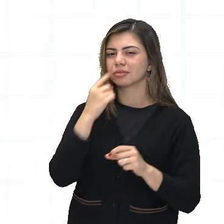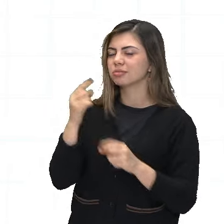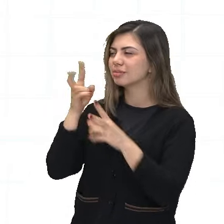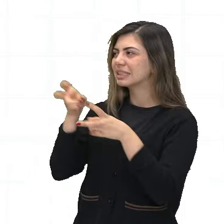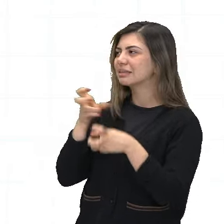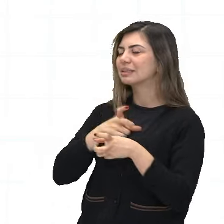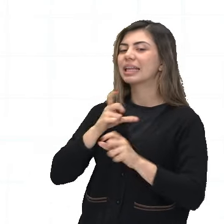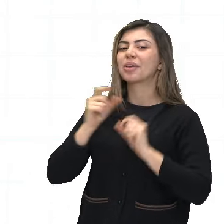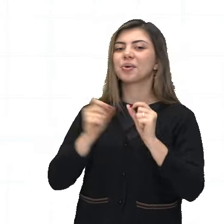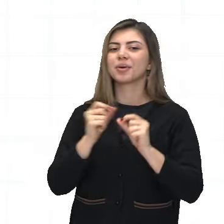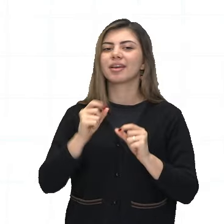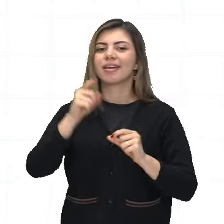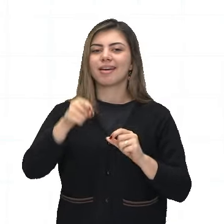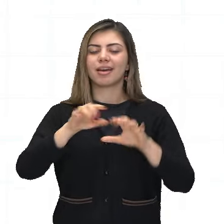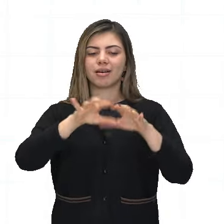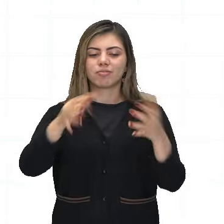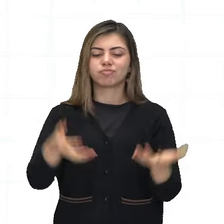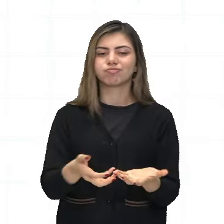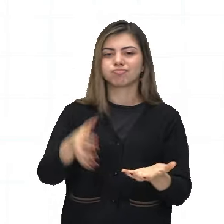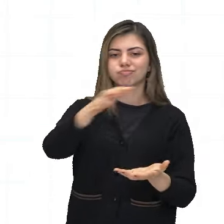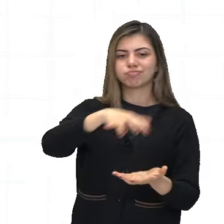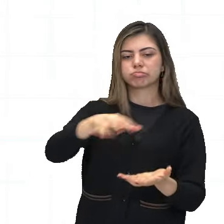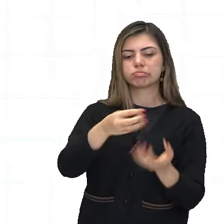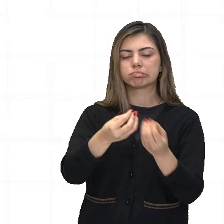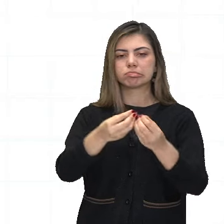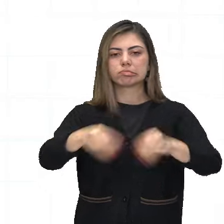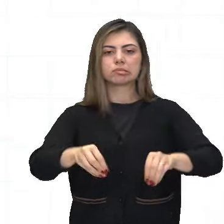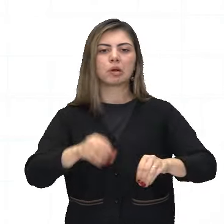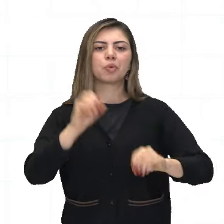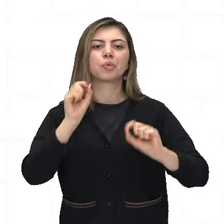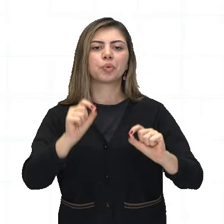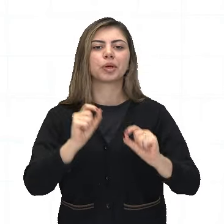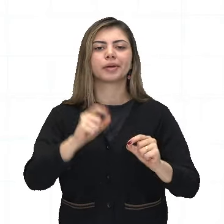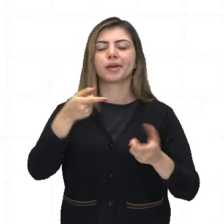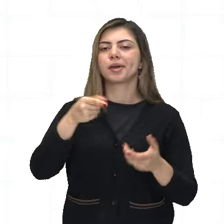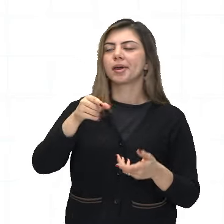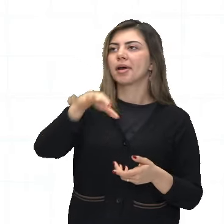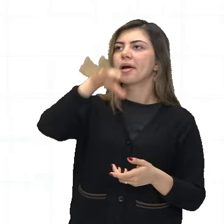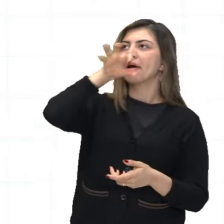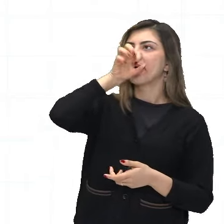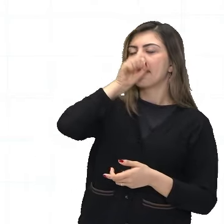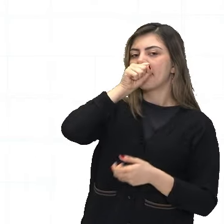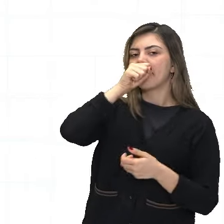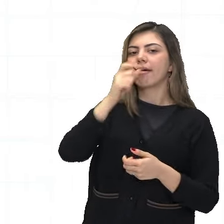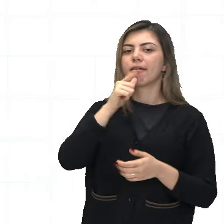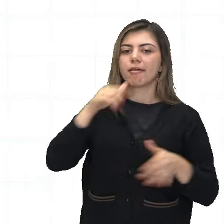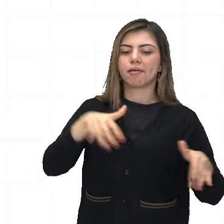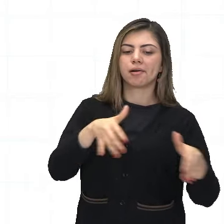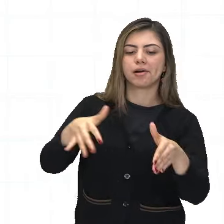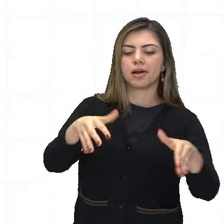degradação do ecossistema poluição do ar da água e do solo bem Como o desmatamento desenfriol